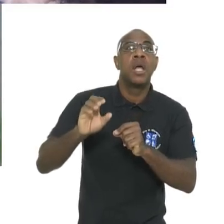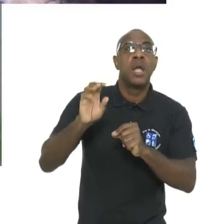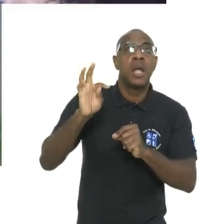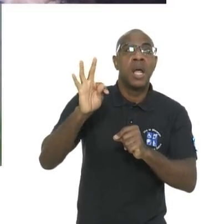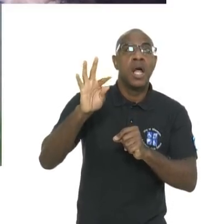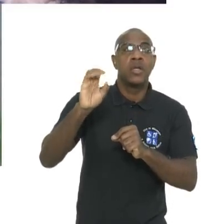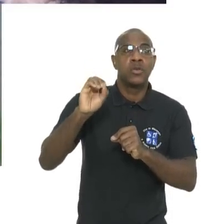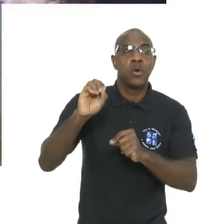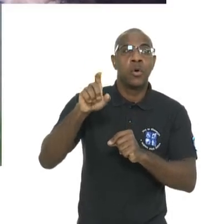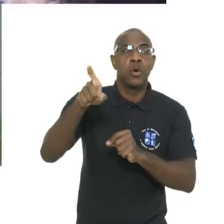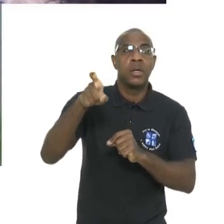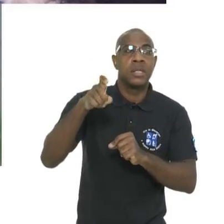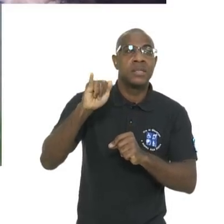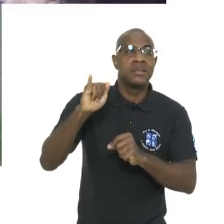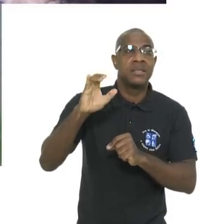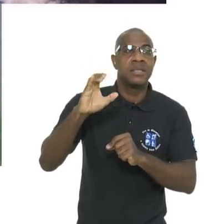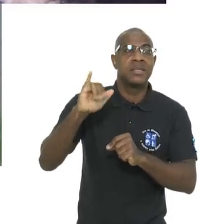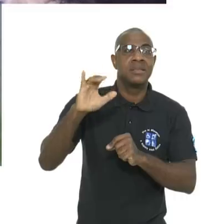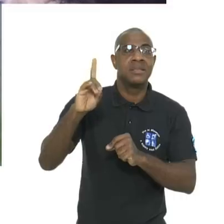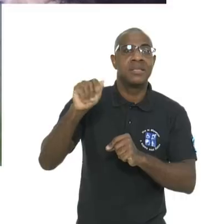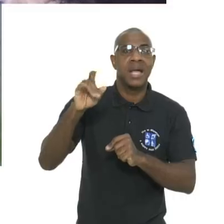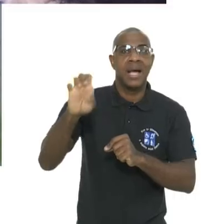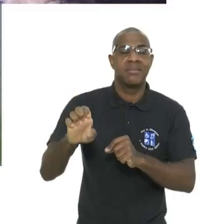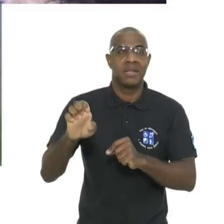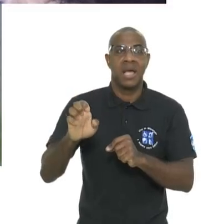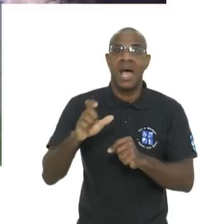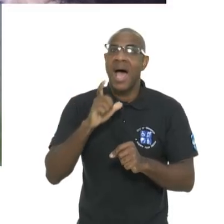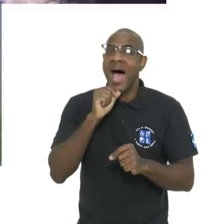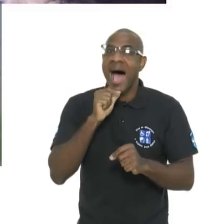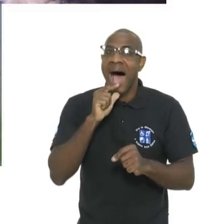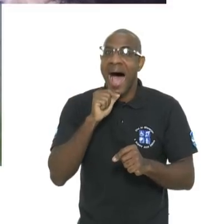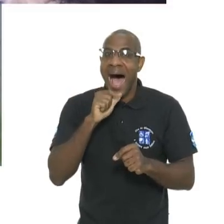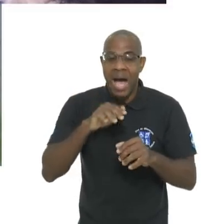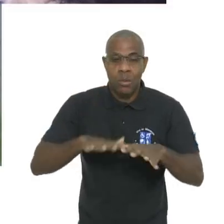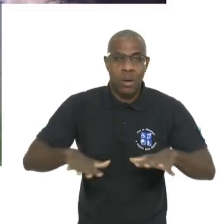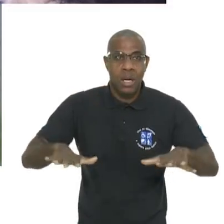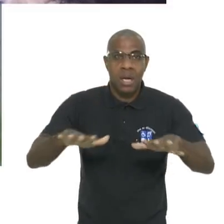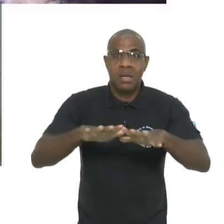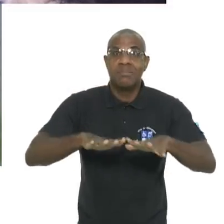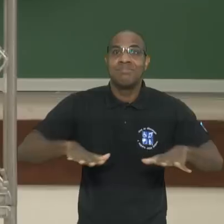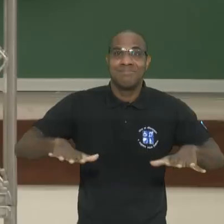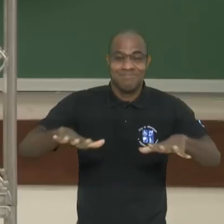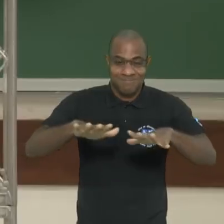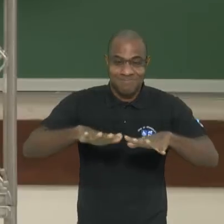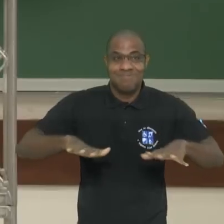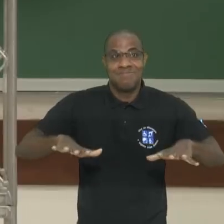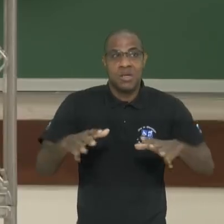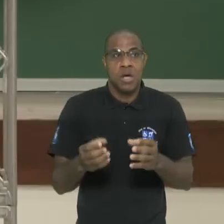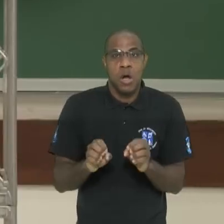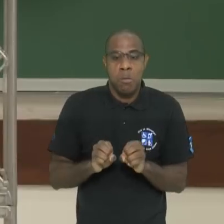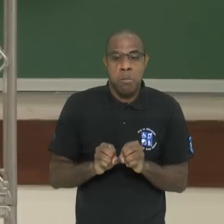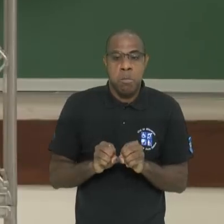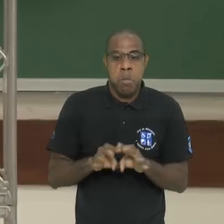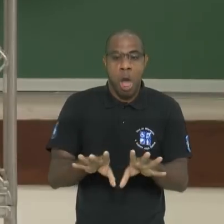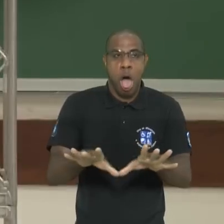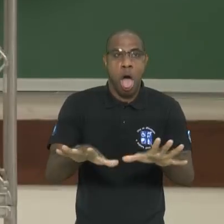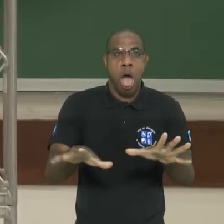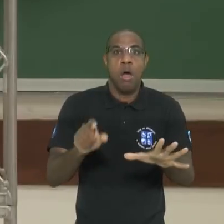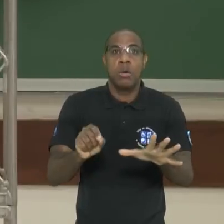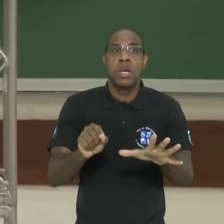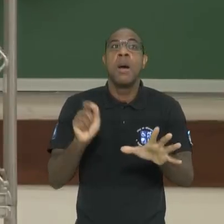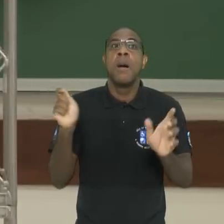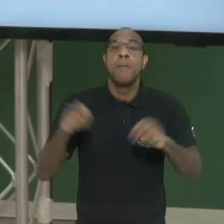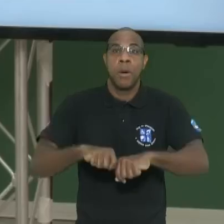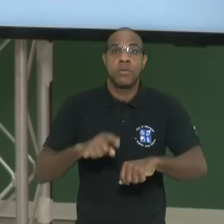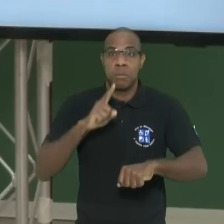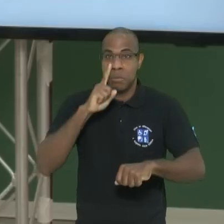toxicidade. Acabam deixando a água tóxica, porque elas liberam algumas substâncias que em excesso podem causar